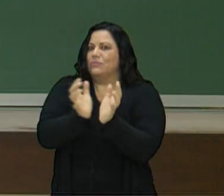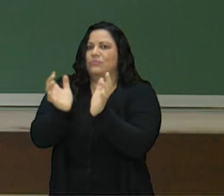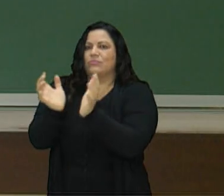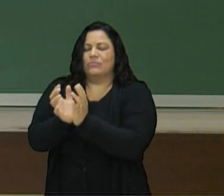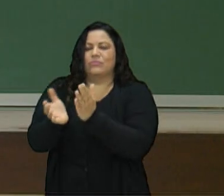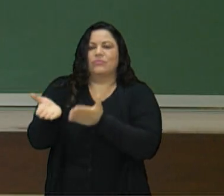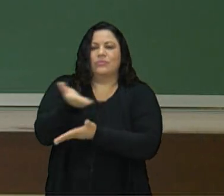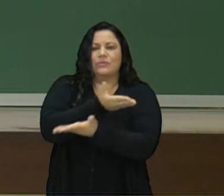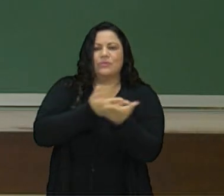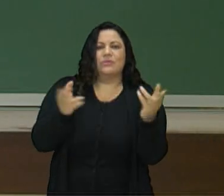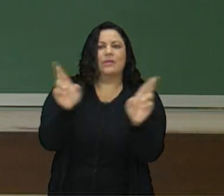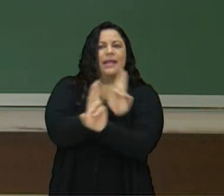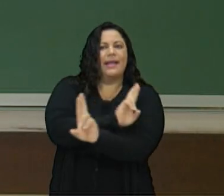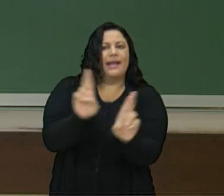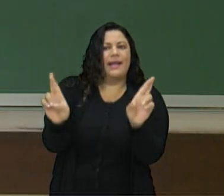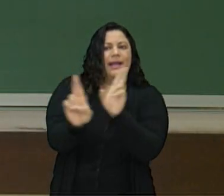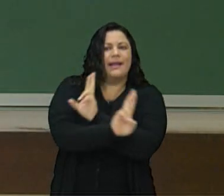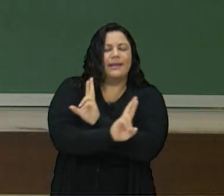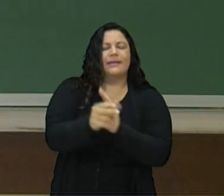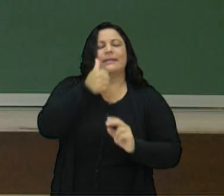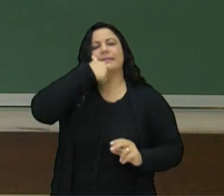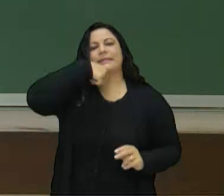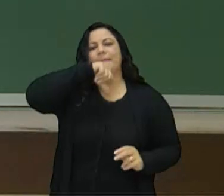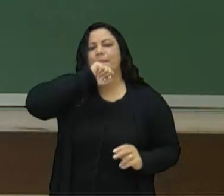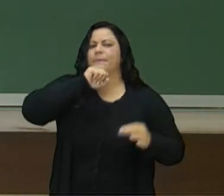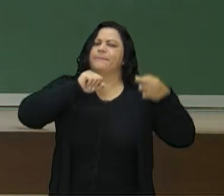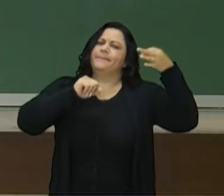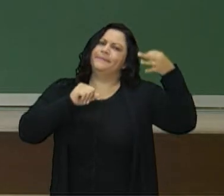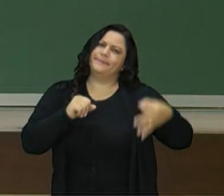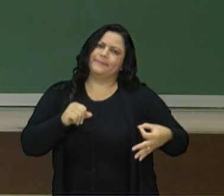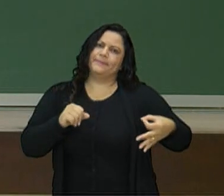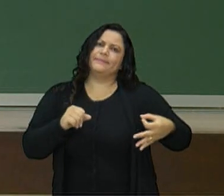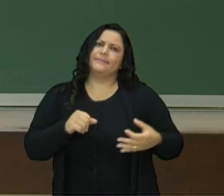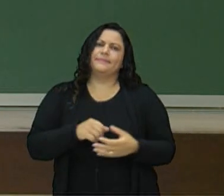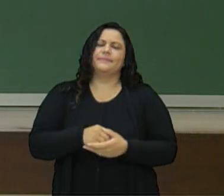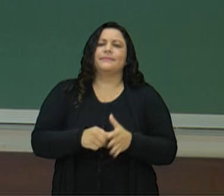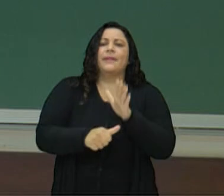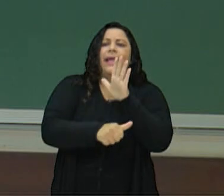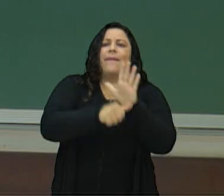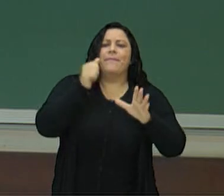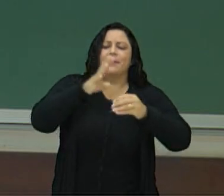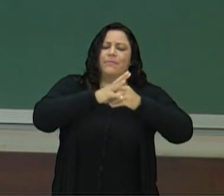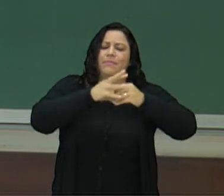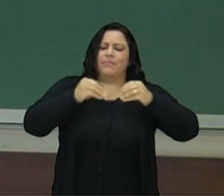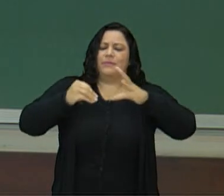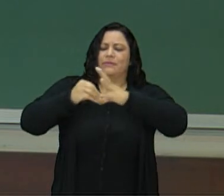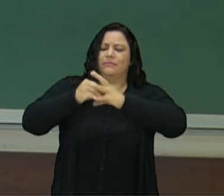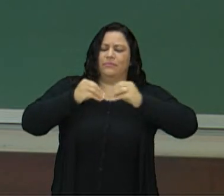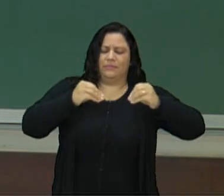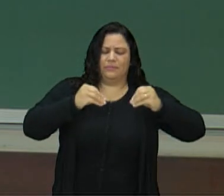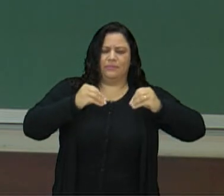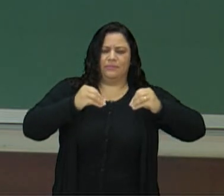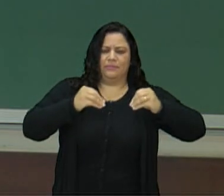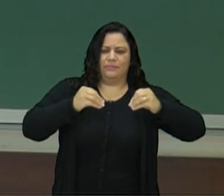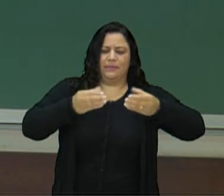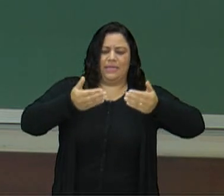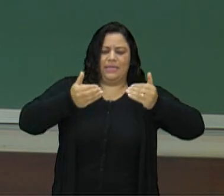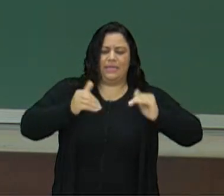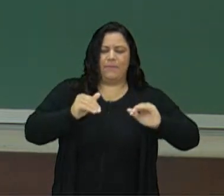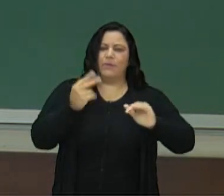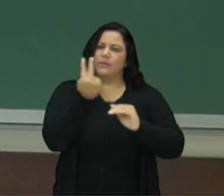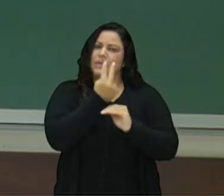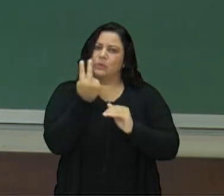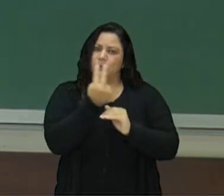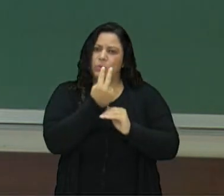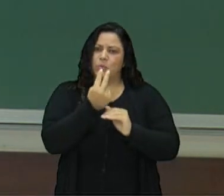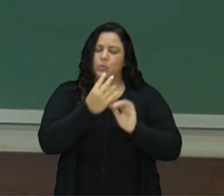mãe. Perfeito. Correta. Na primeira divisão é que separa os homólogos, na segunda divisão separa as cópias, as